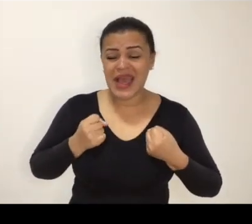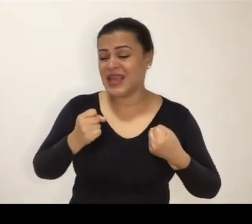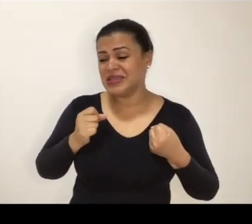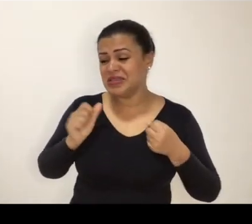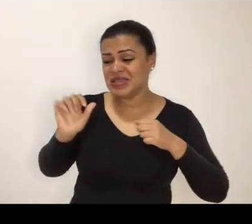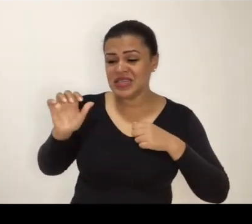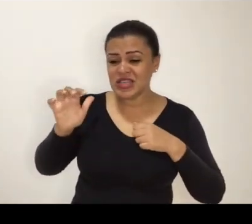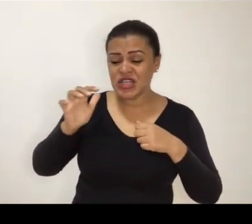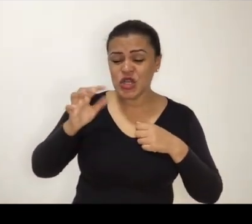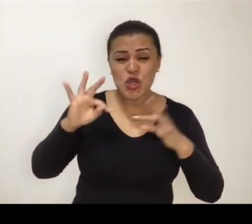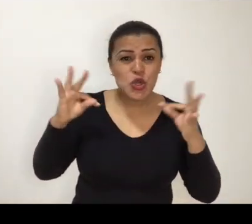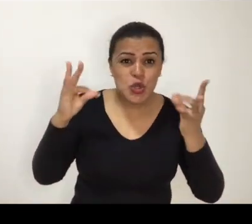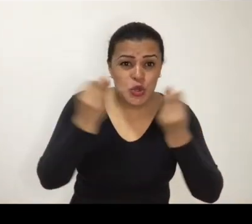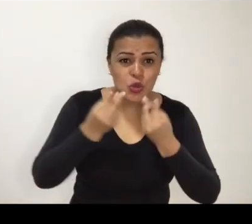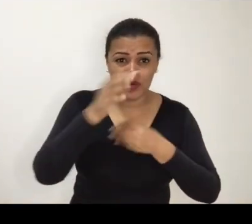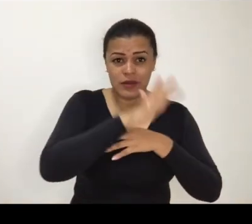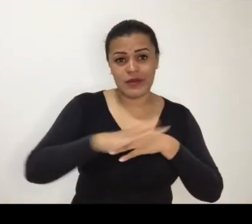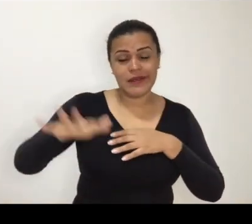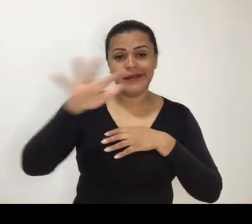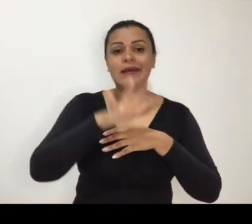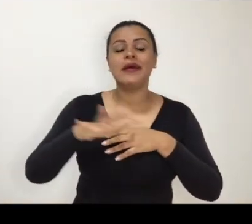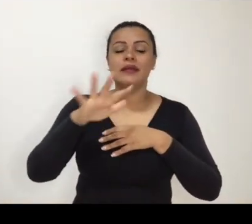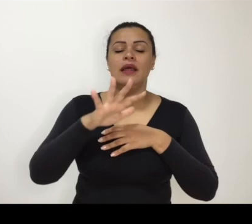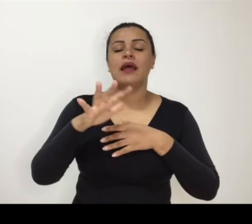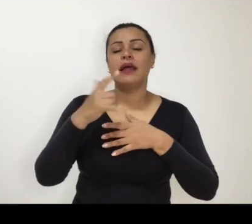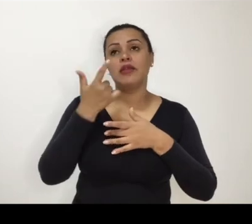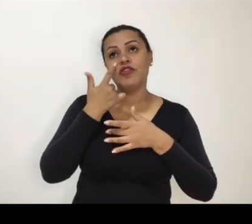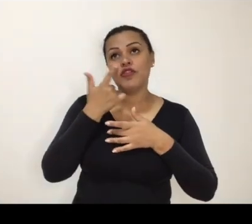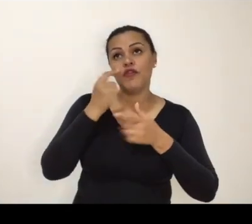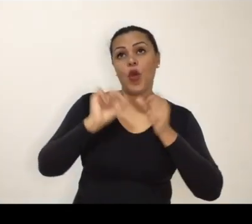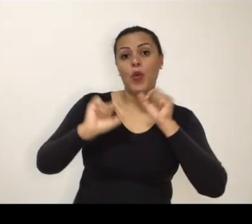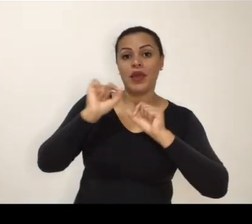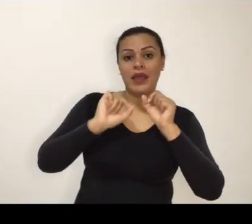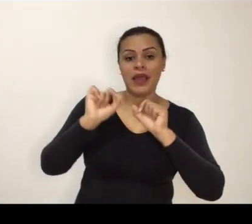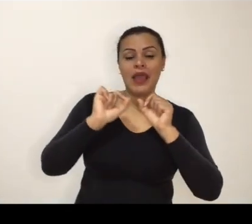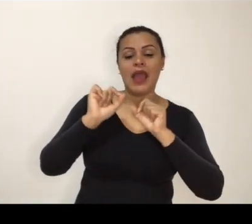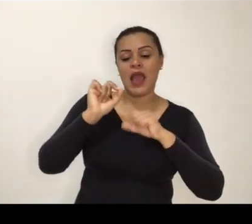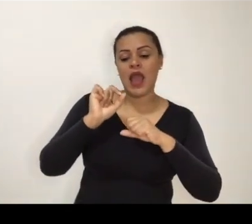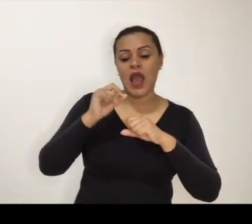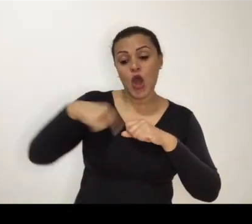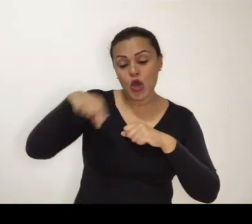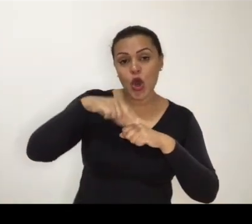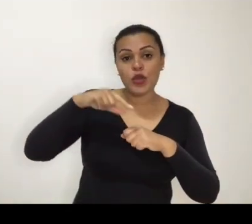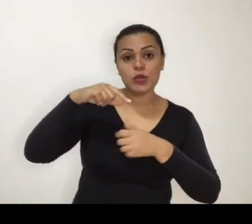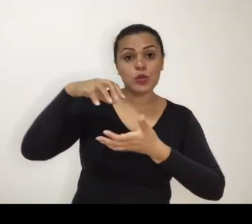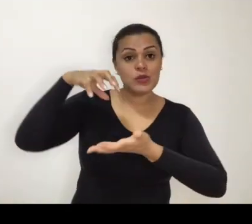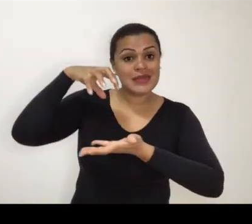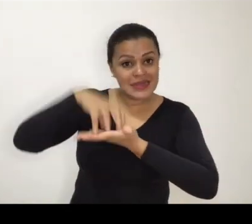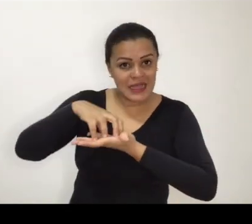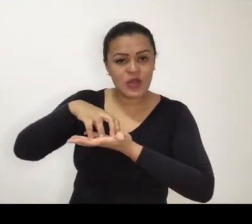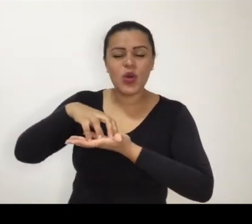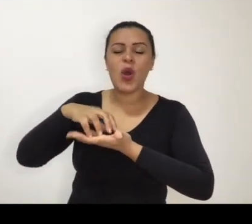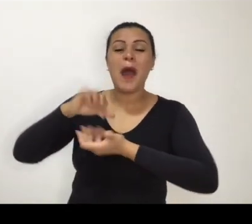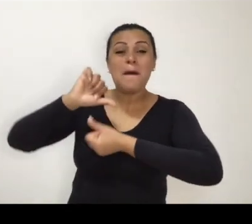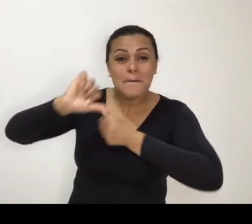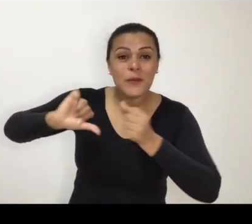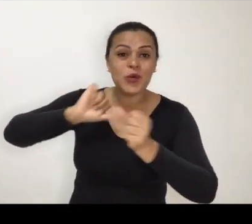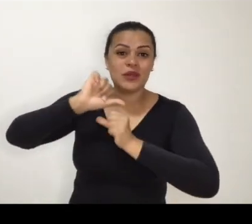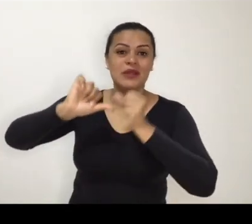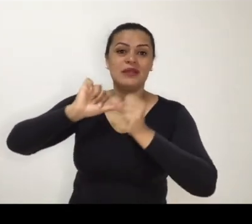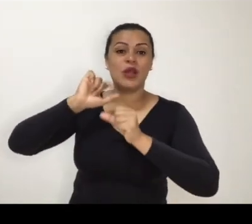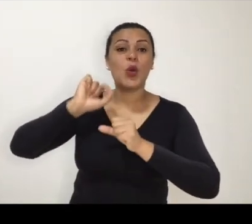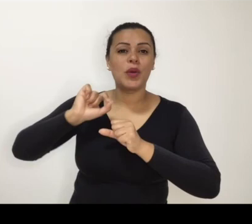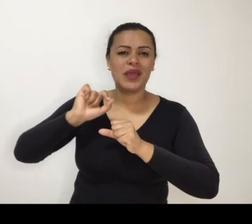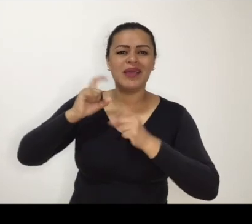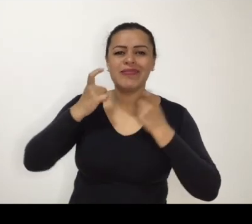a desarticulação do nosso setor se torna ainda mais preocupante, assim,